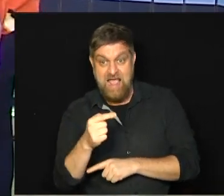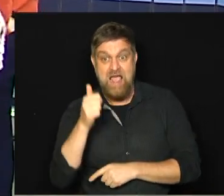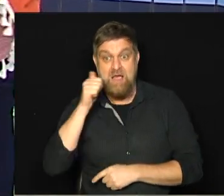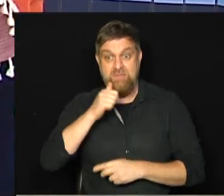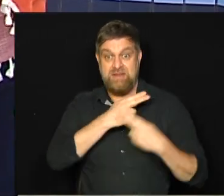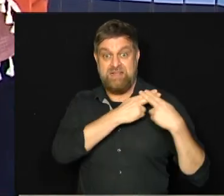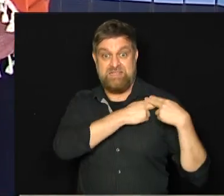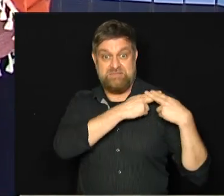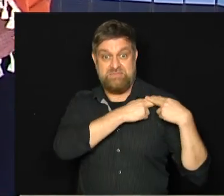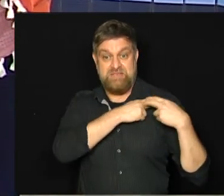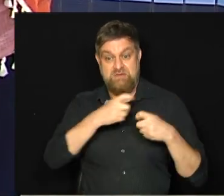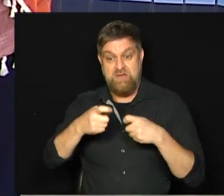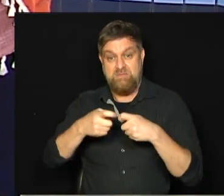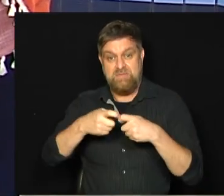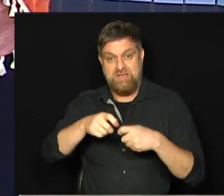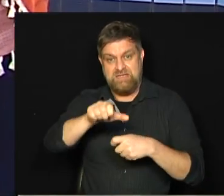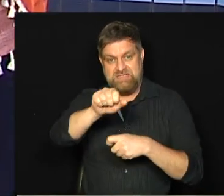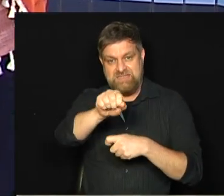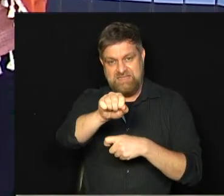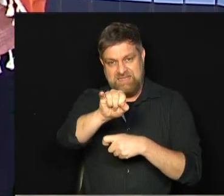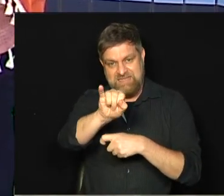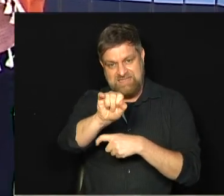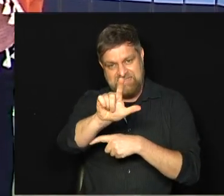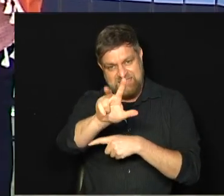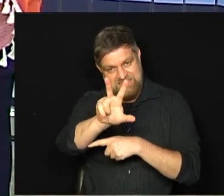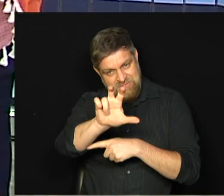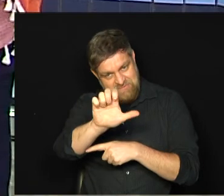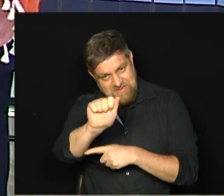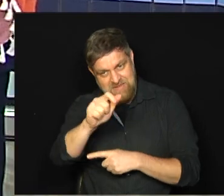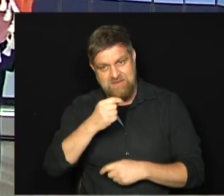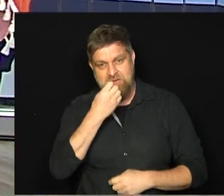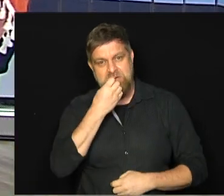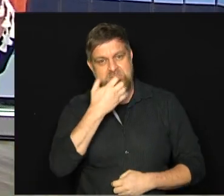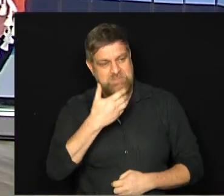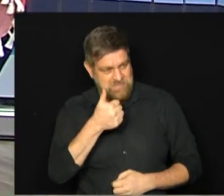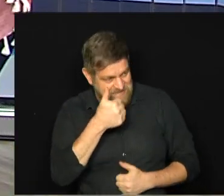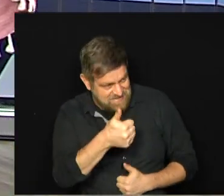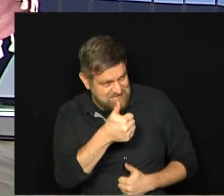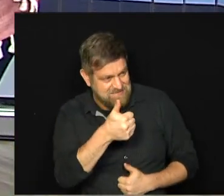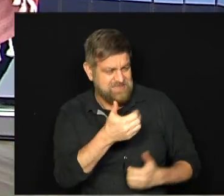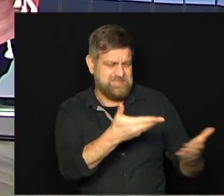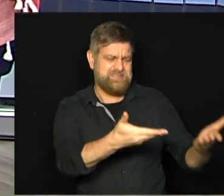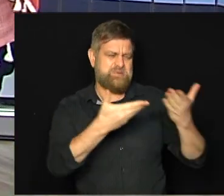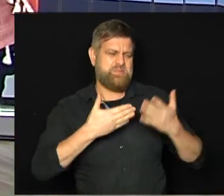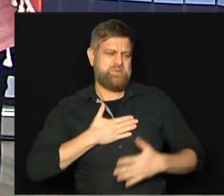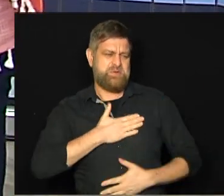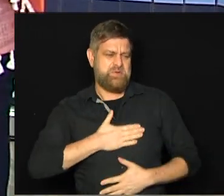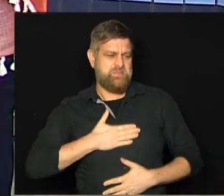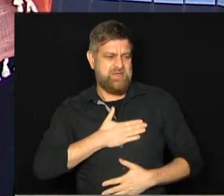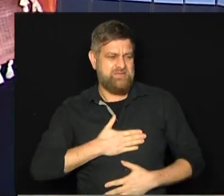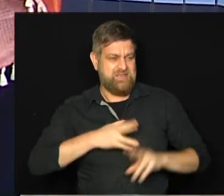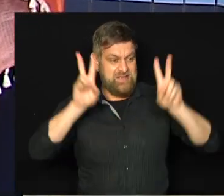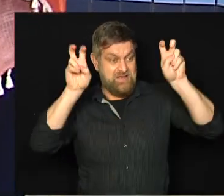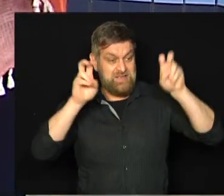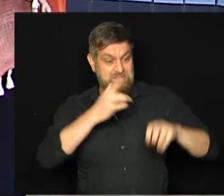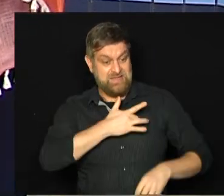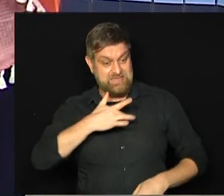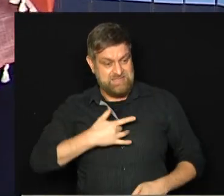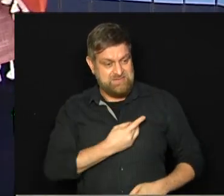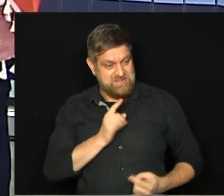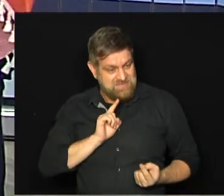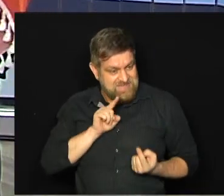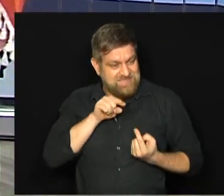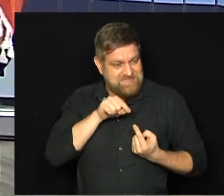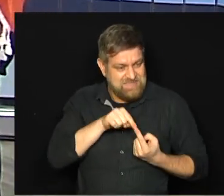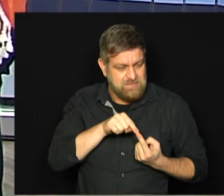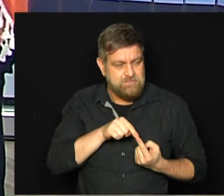doutora? Tudo bem, e vocês? Seja muito bem-vinda aqui no nosso quadro de saúde, nosso quadro Saúde é Vida. Doutora, eu